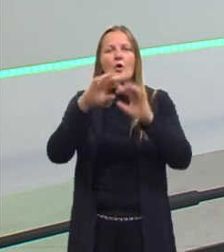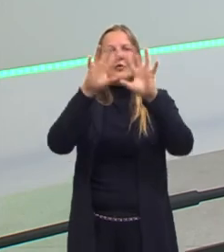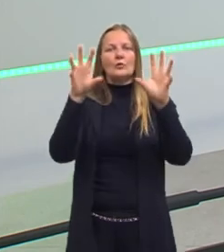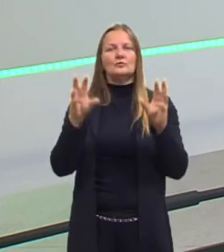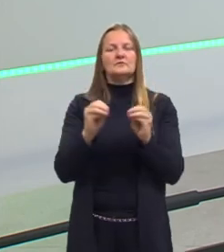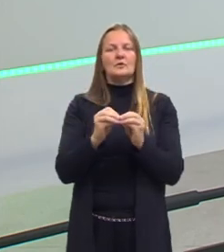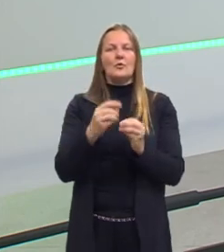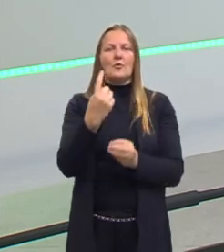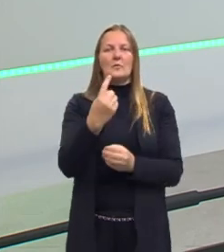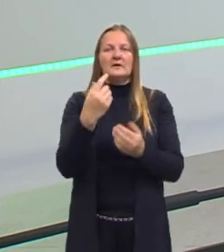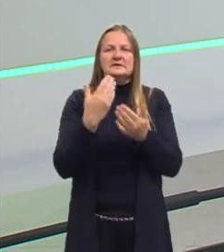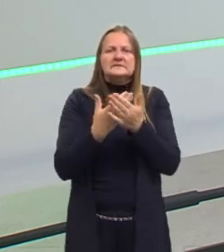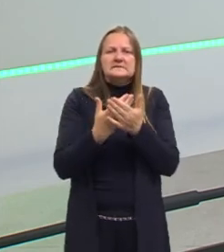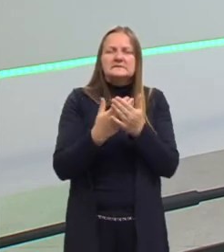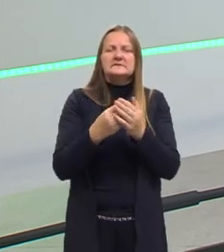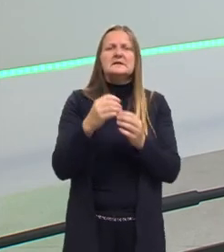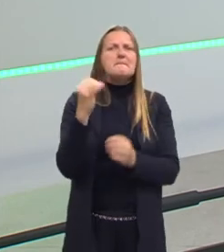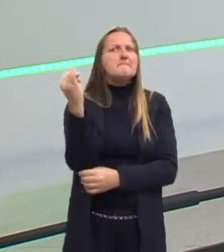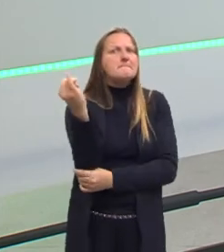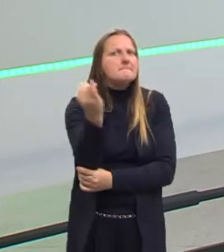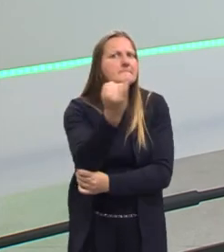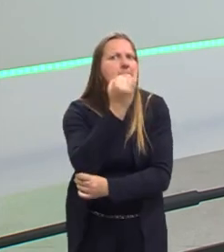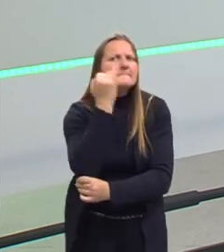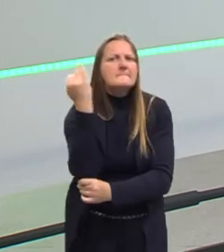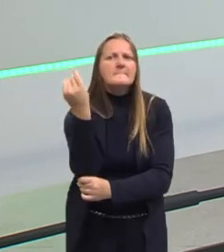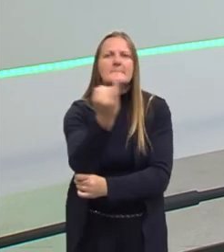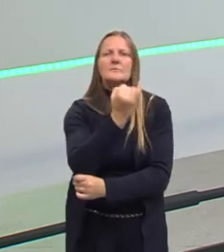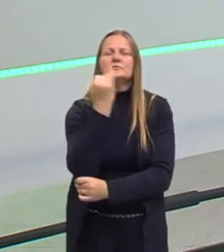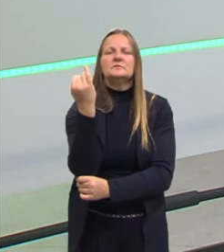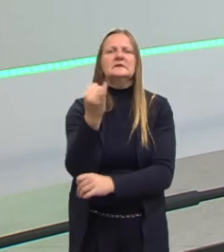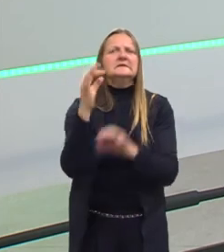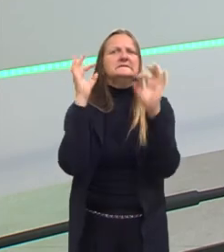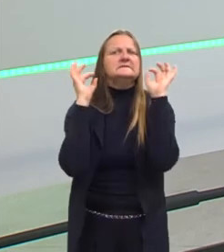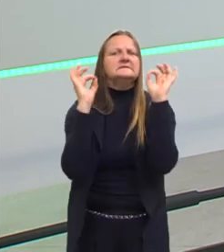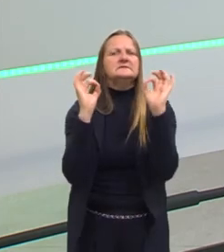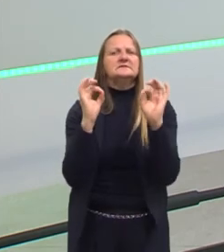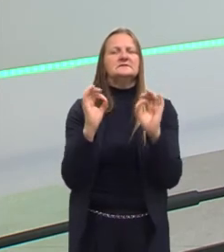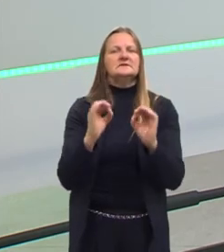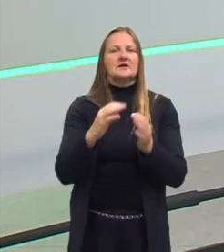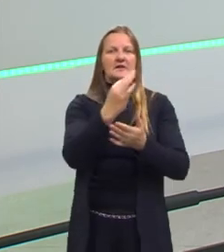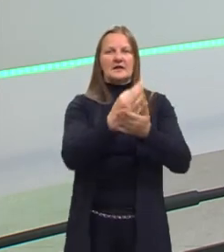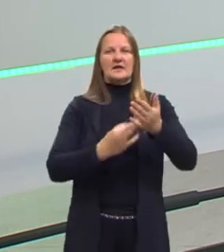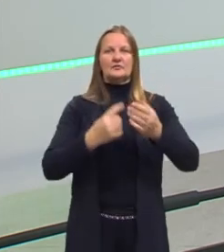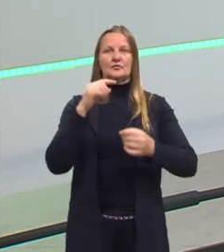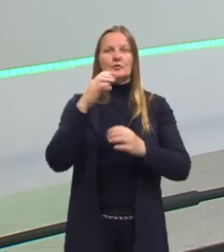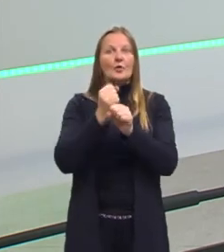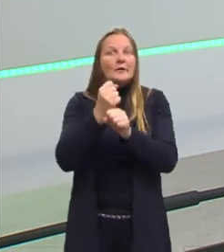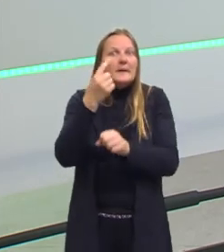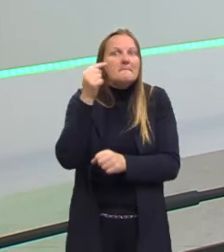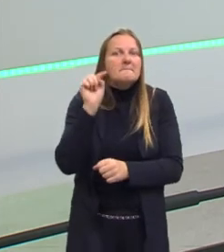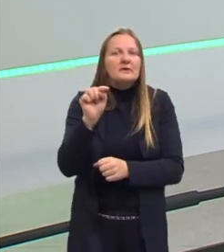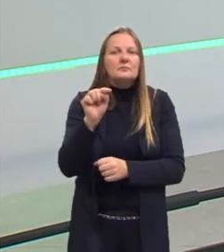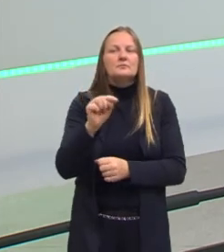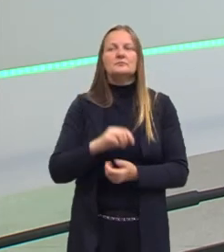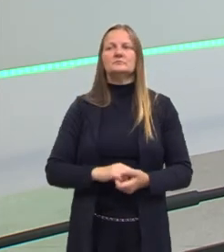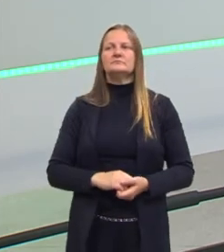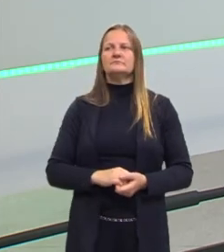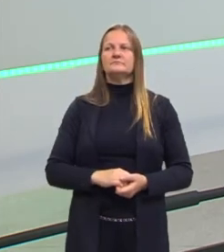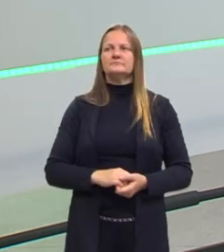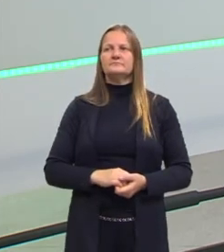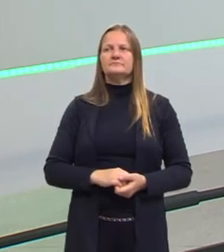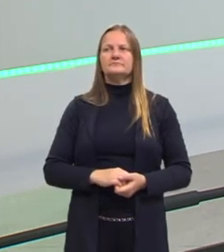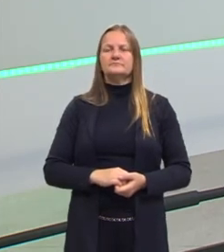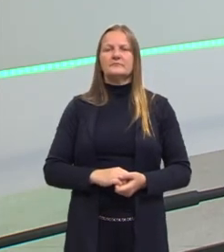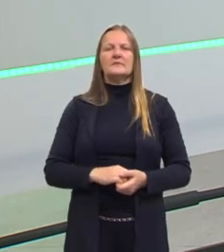porque a conclusão é imprescindível que esteja Impecável para o teu texto ser nota mil ela inclusive está com